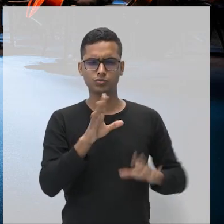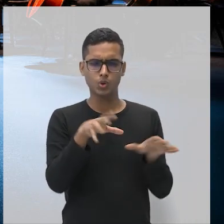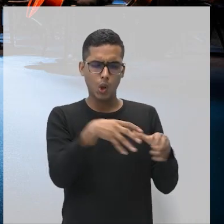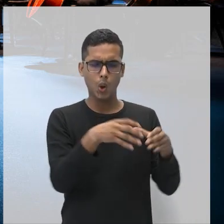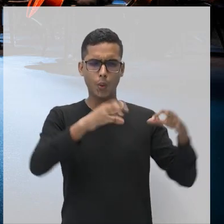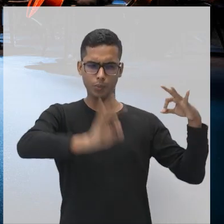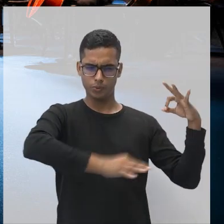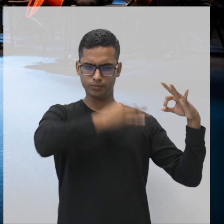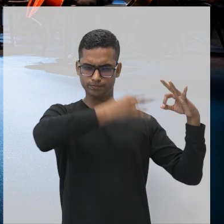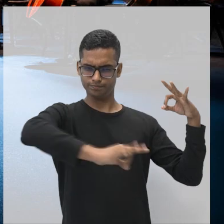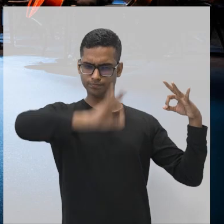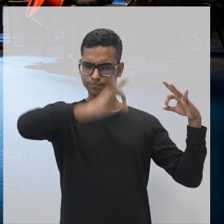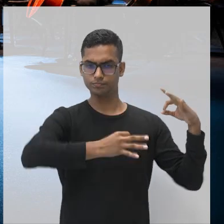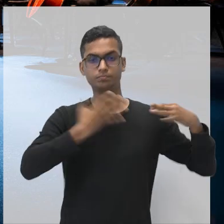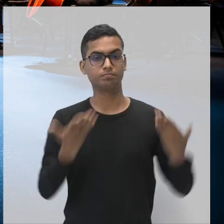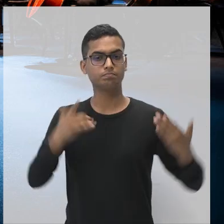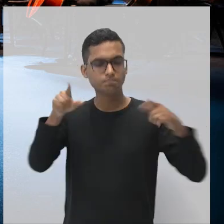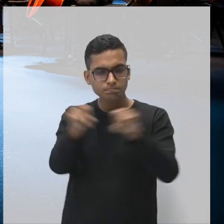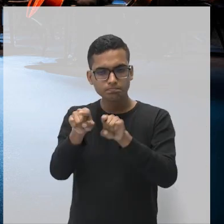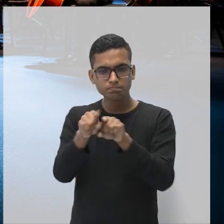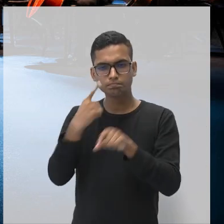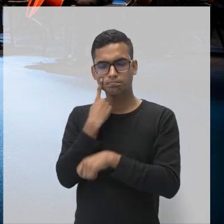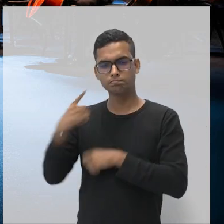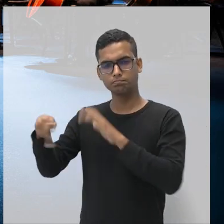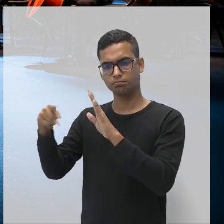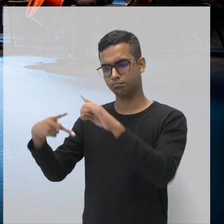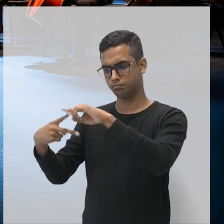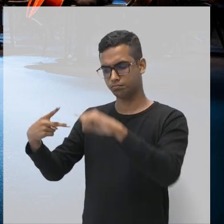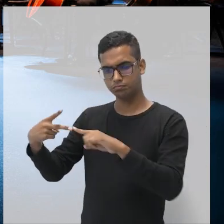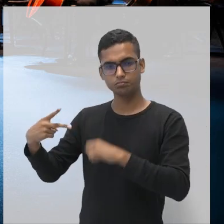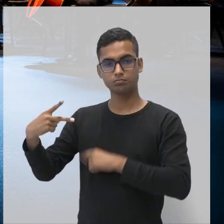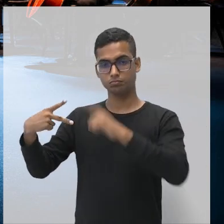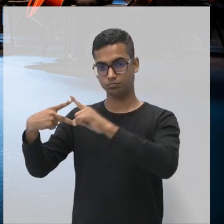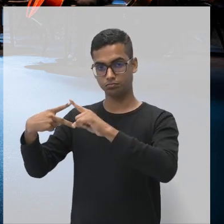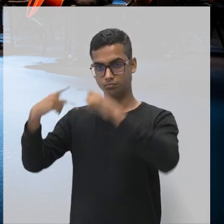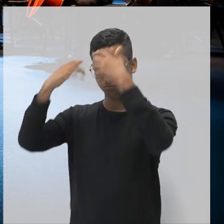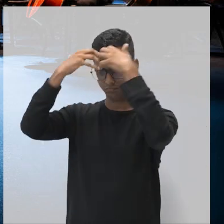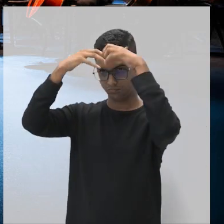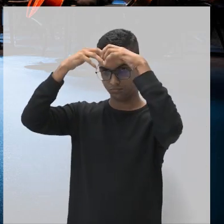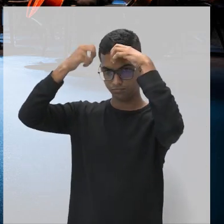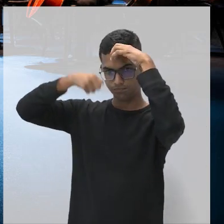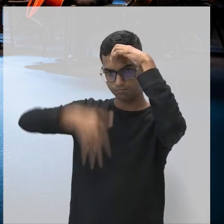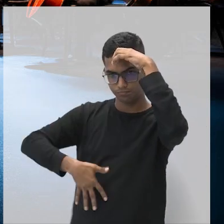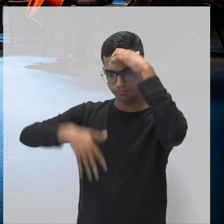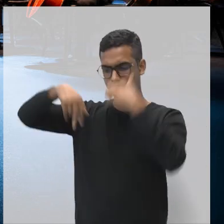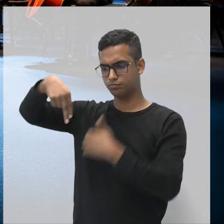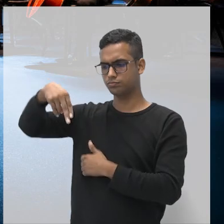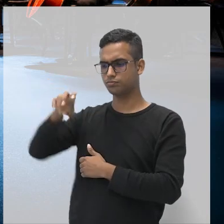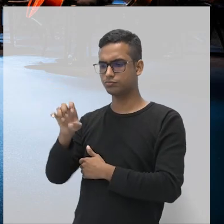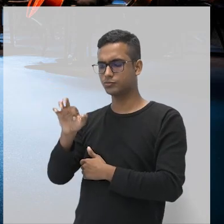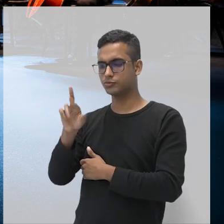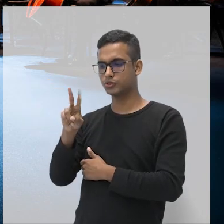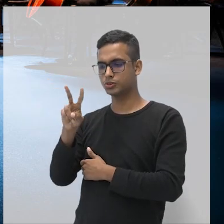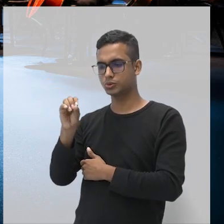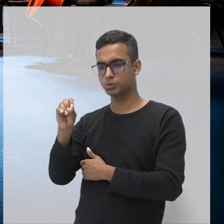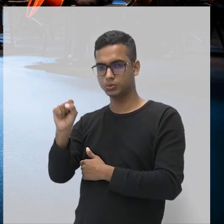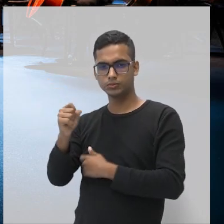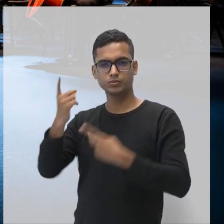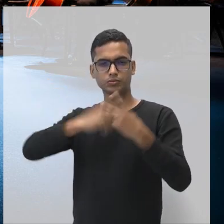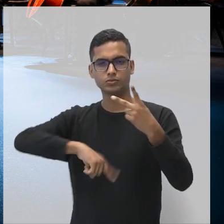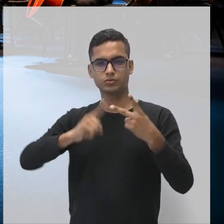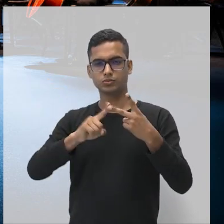sistema nervoso e o sistema locomotor, lembrando que o locomotor é a união aí do sistema muscular